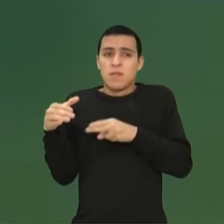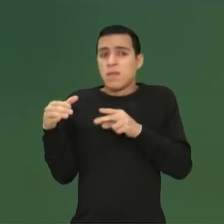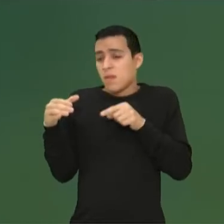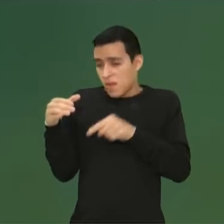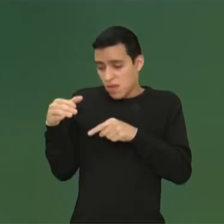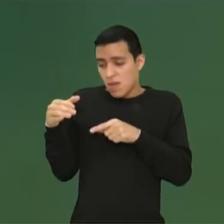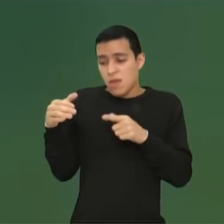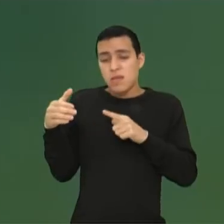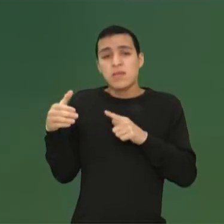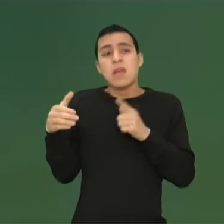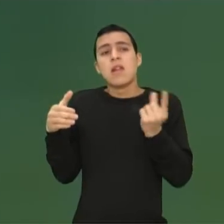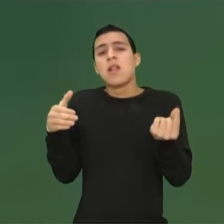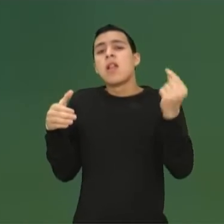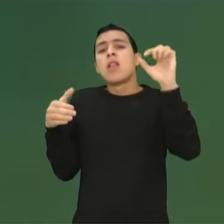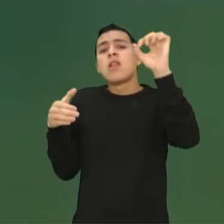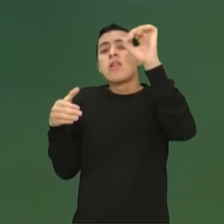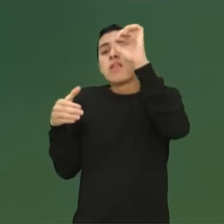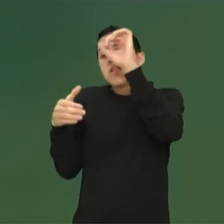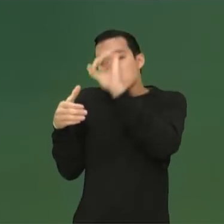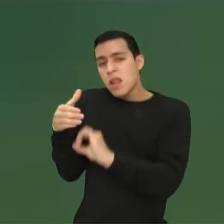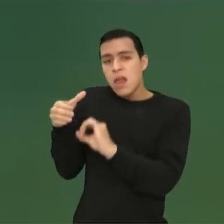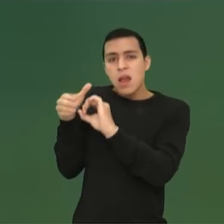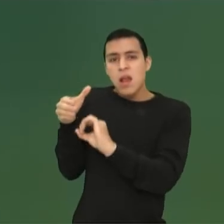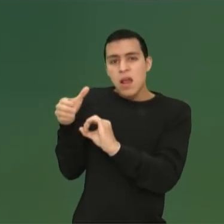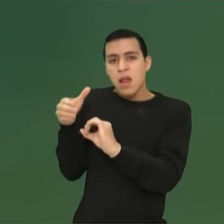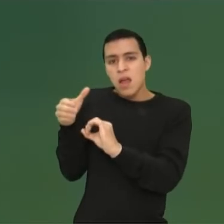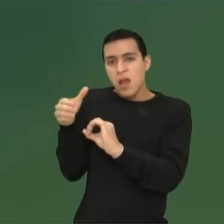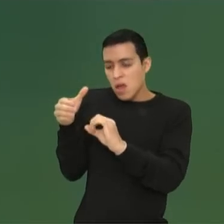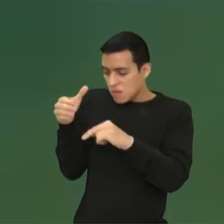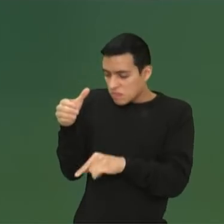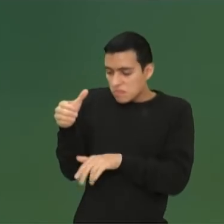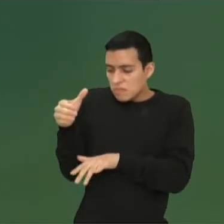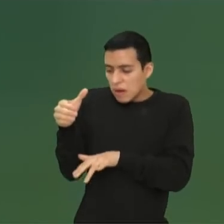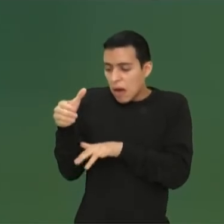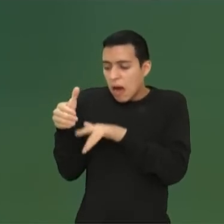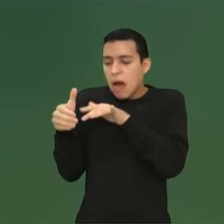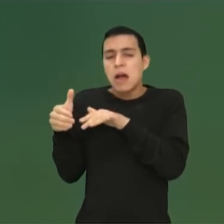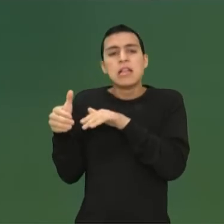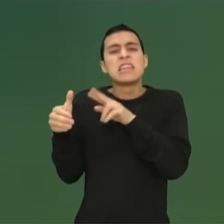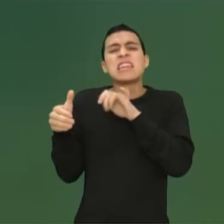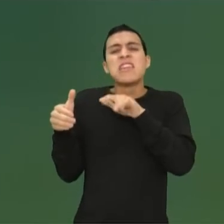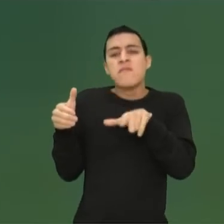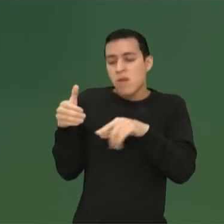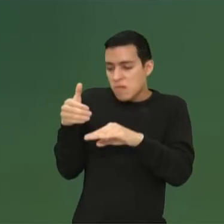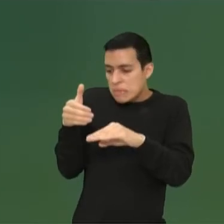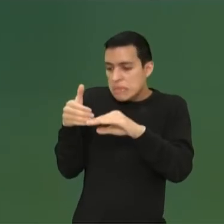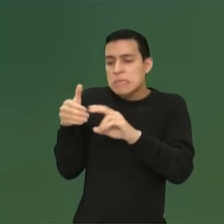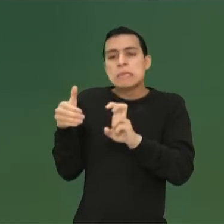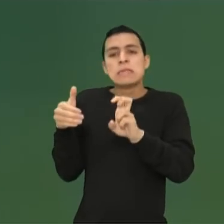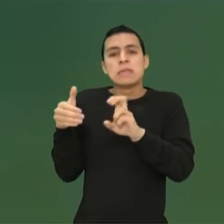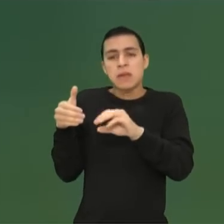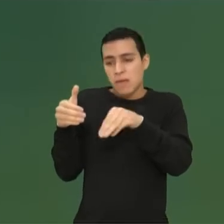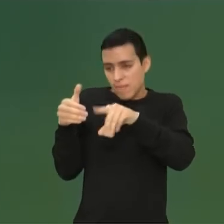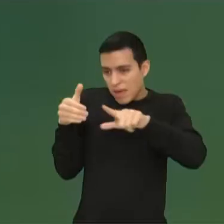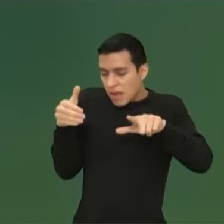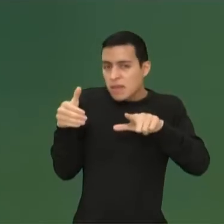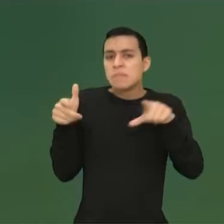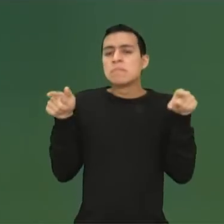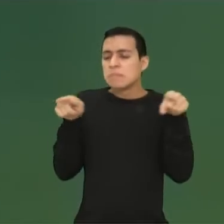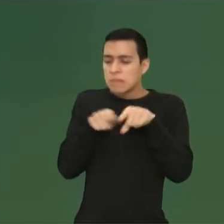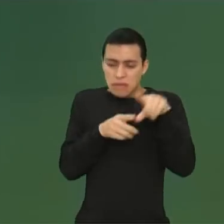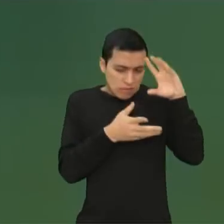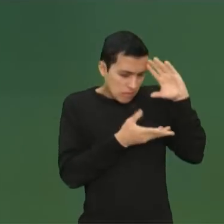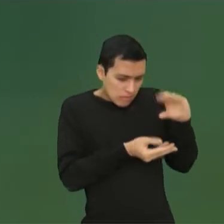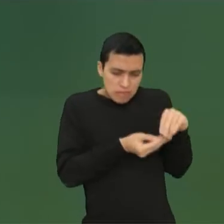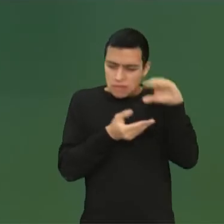B. Colocamos uma bolinha lá dentro. Subiu o nível para 5 ml. Também interpretar